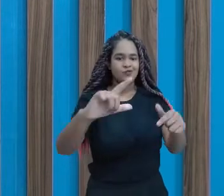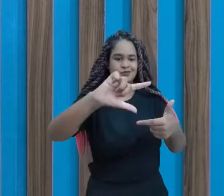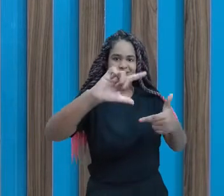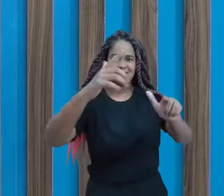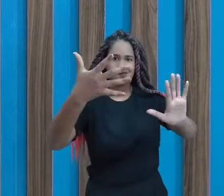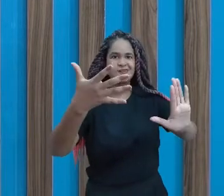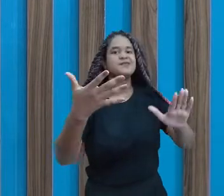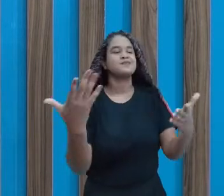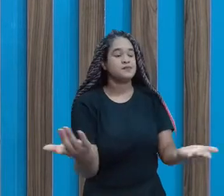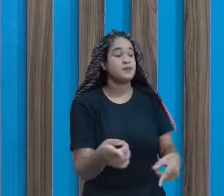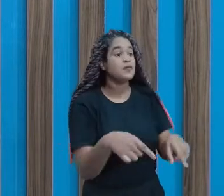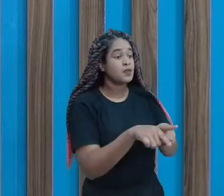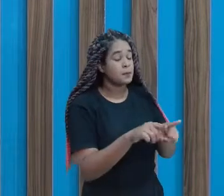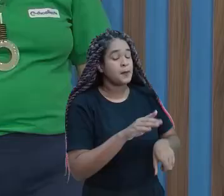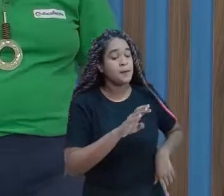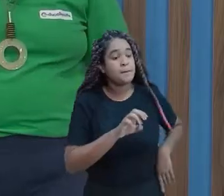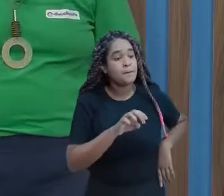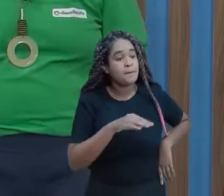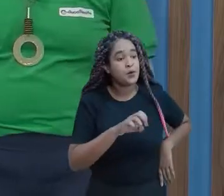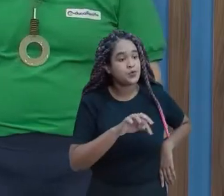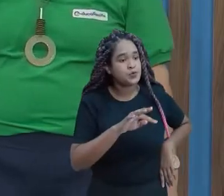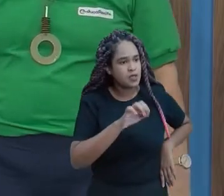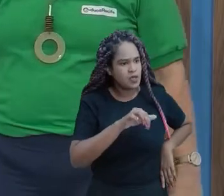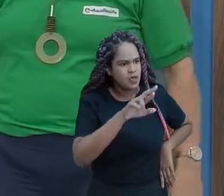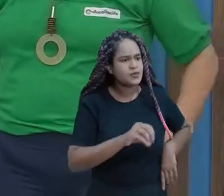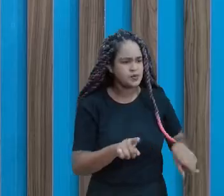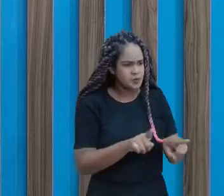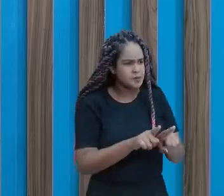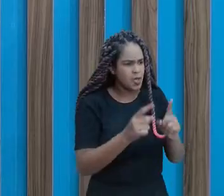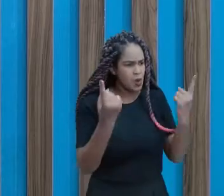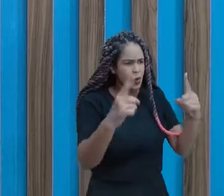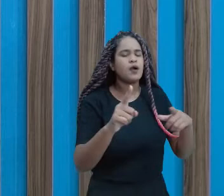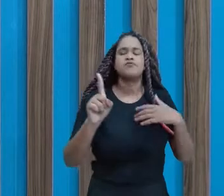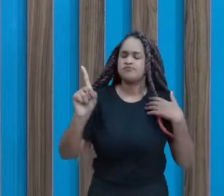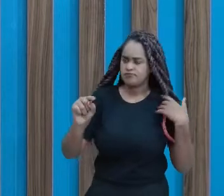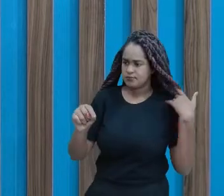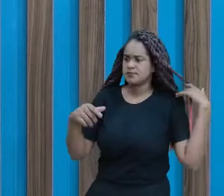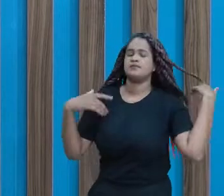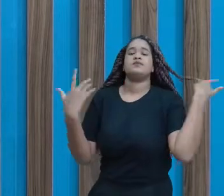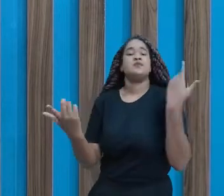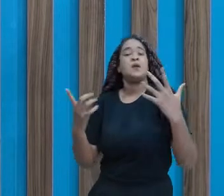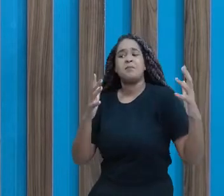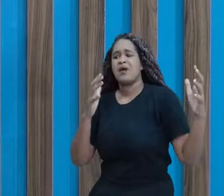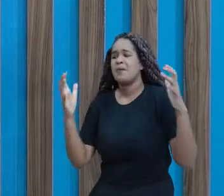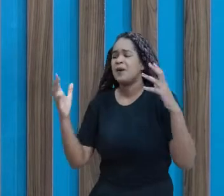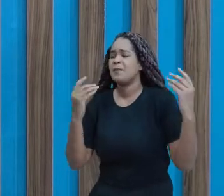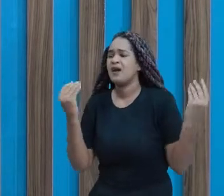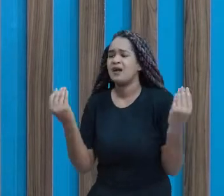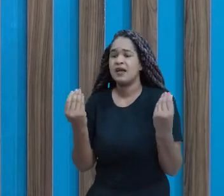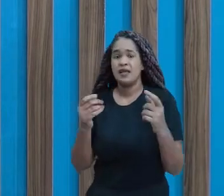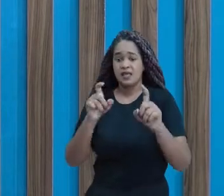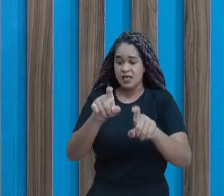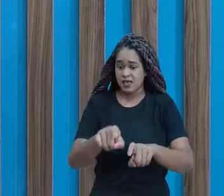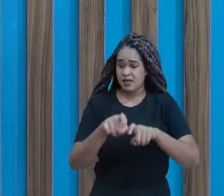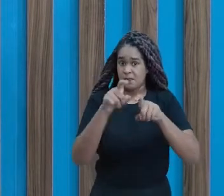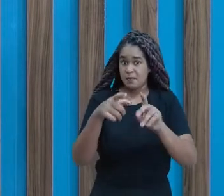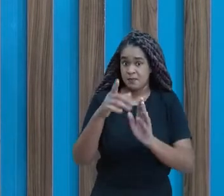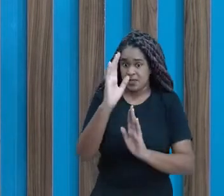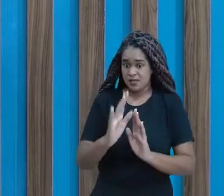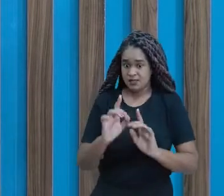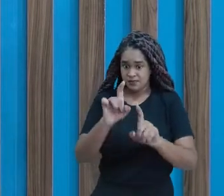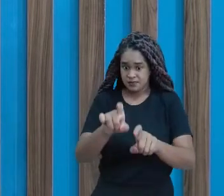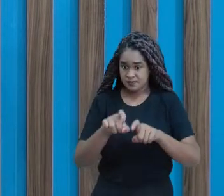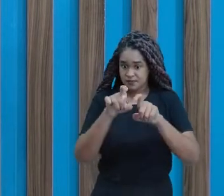mais regionalista, o Monteiro Lobato, né? É verdade. Então, é um conflito, na verdade, entre esse Brasil agrário e um Brasil que, de